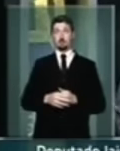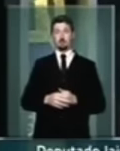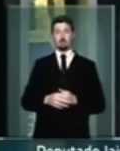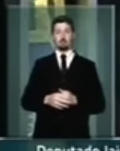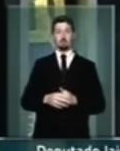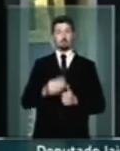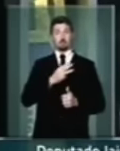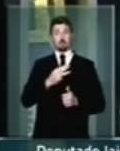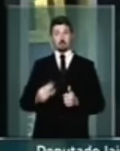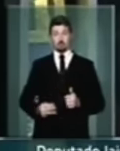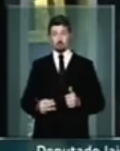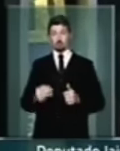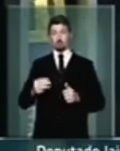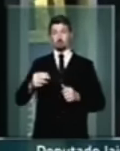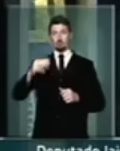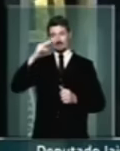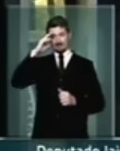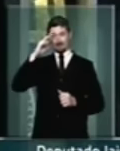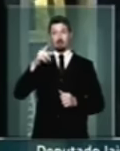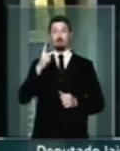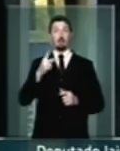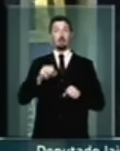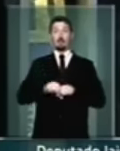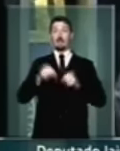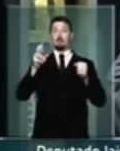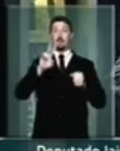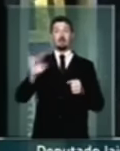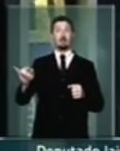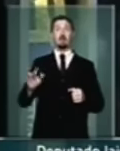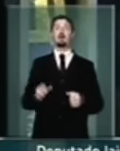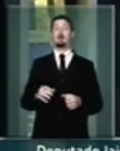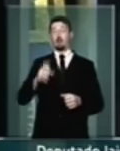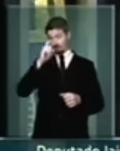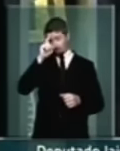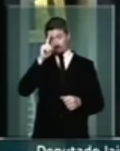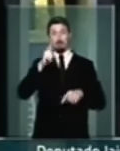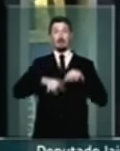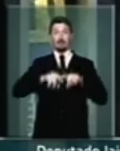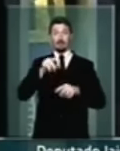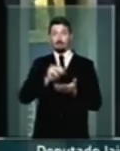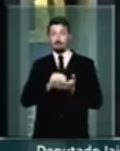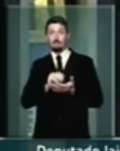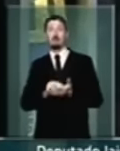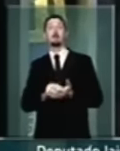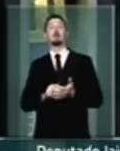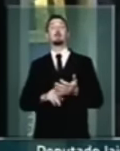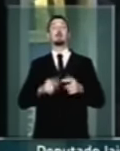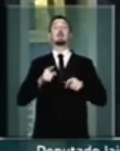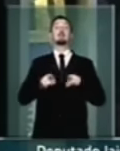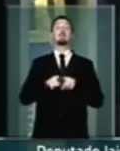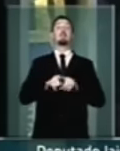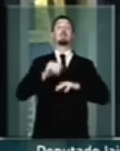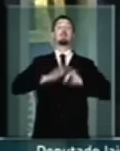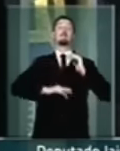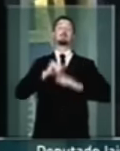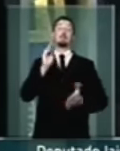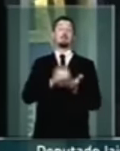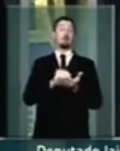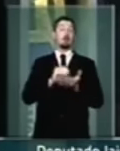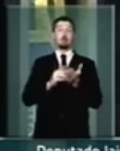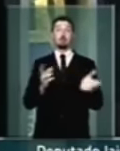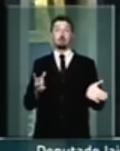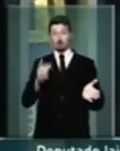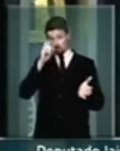Defesa, estão aí à beira do colapso, por falta, não apenas de material, mas especial por falta de pessoal. O